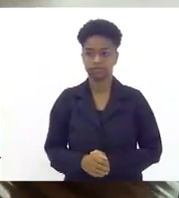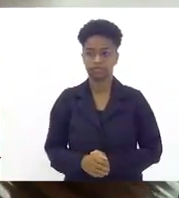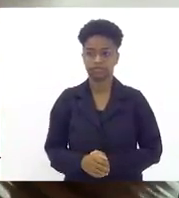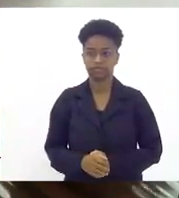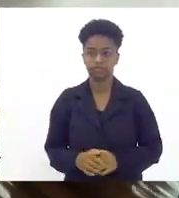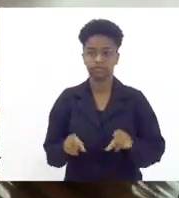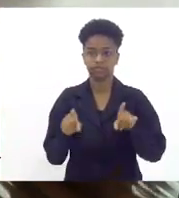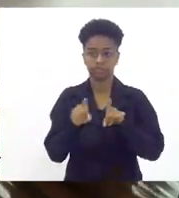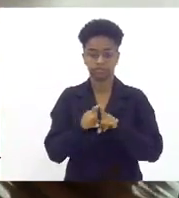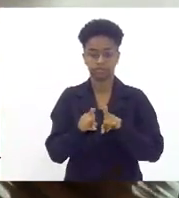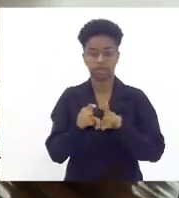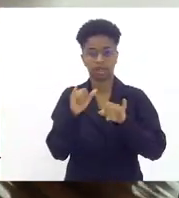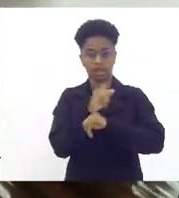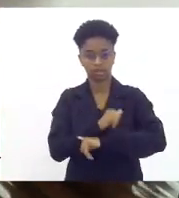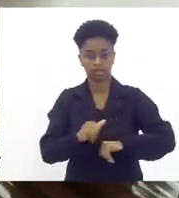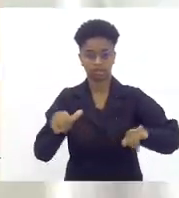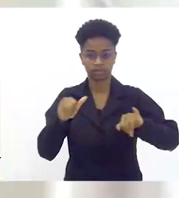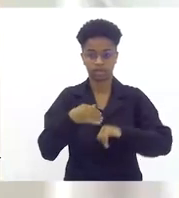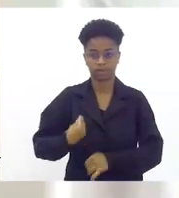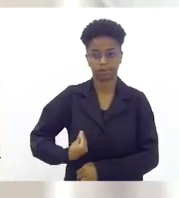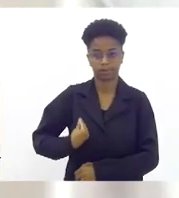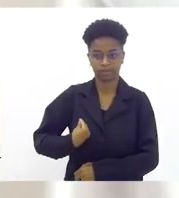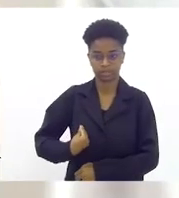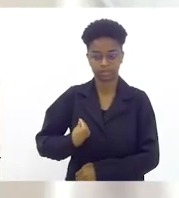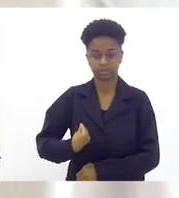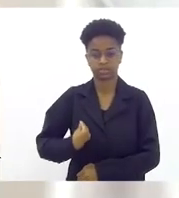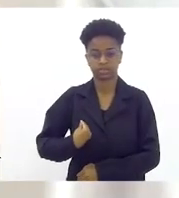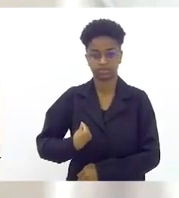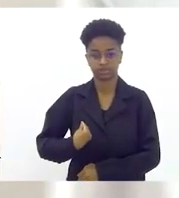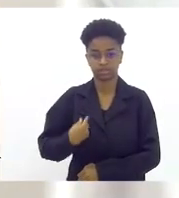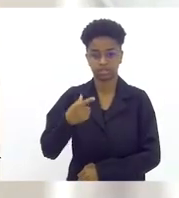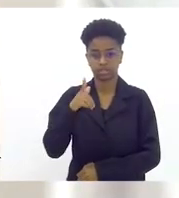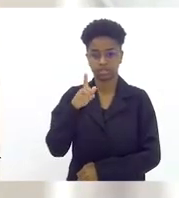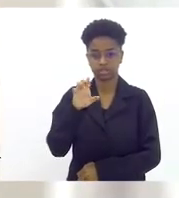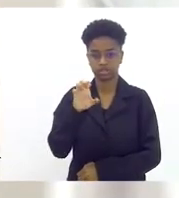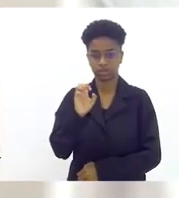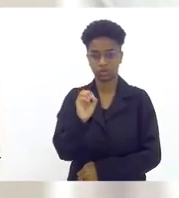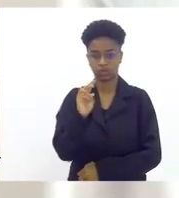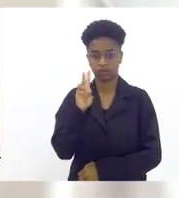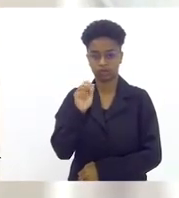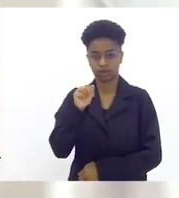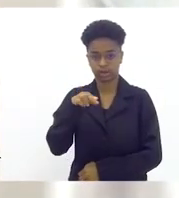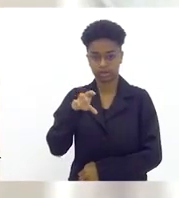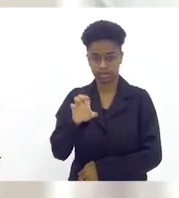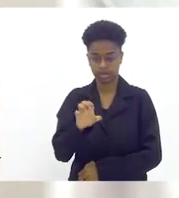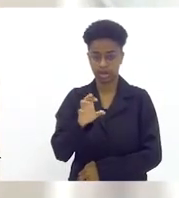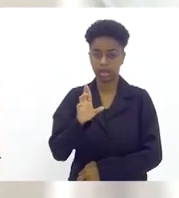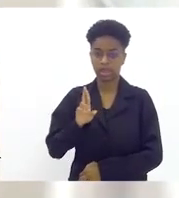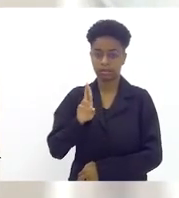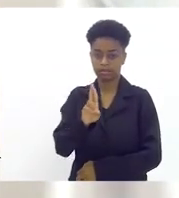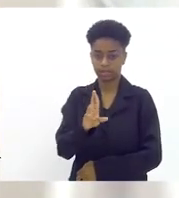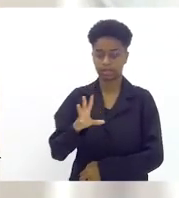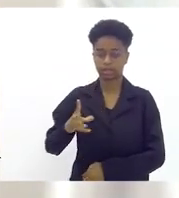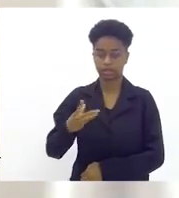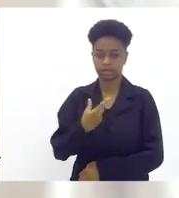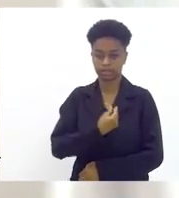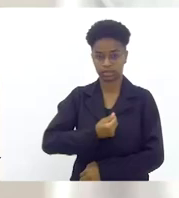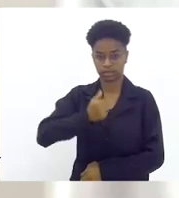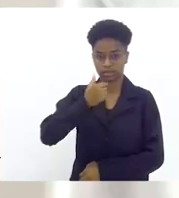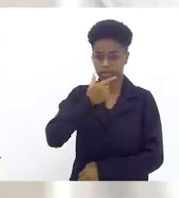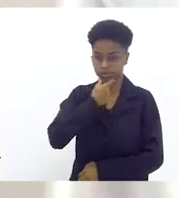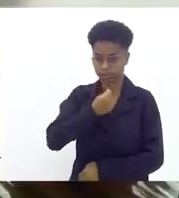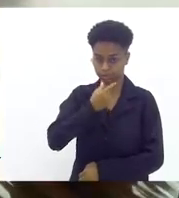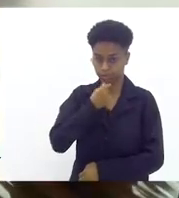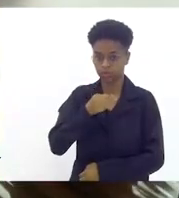Queria anunciar também a presença do Giovanni, representando a Liga Transmasculina João Nery.